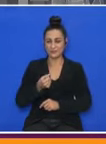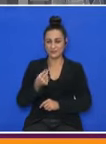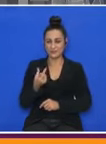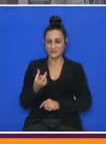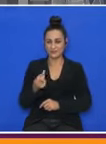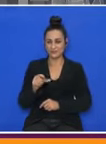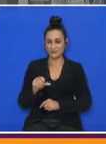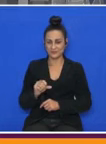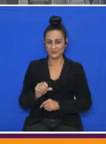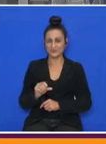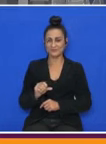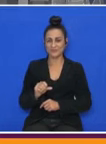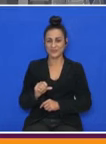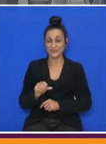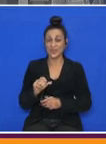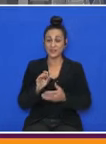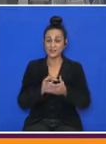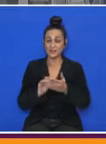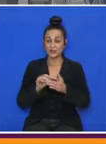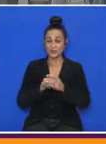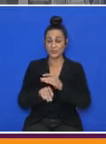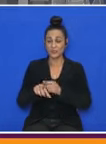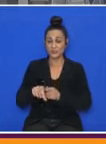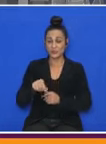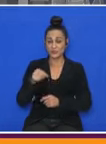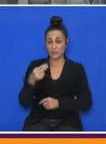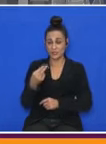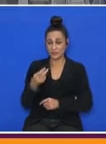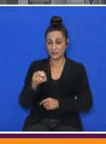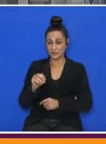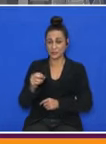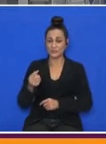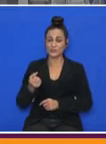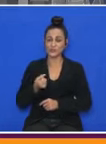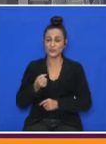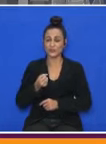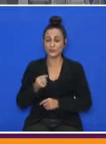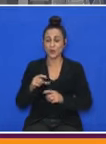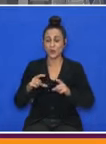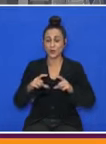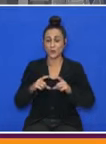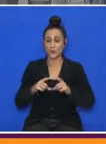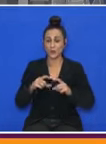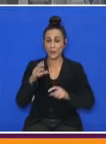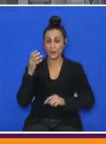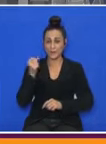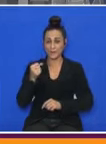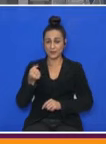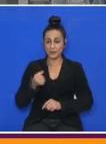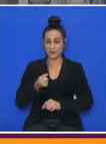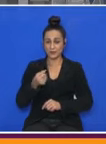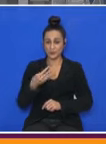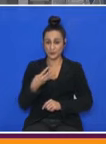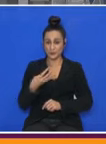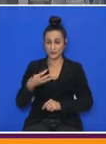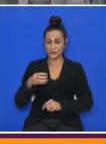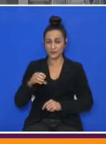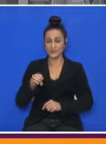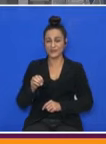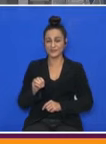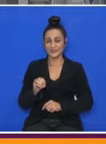Laranja, 19. Na Lotomania são sorteados 20 números. Bola branca, número 40.